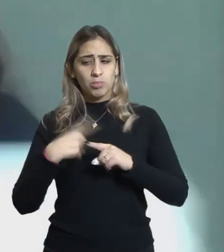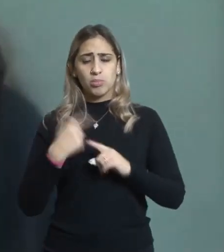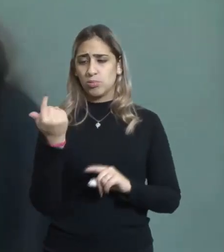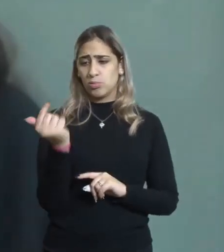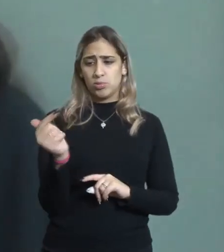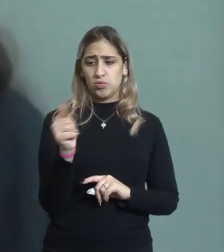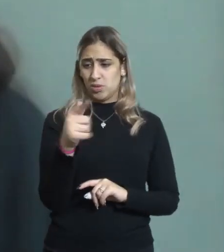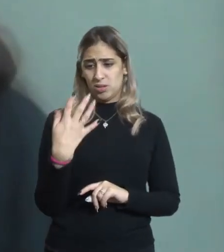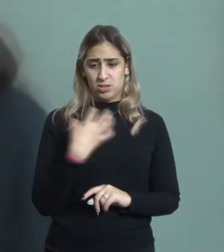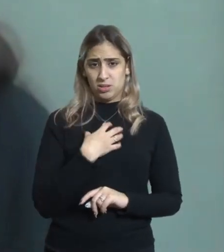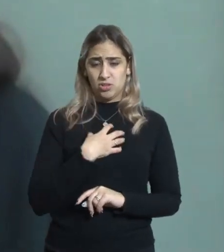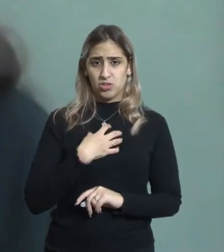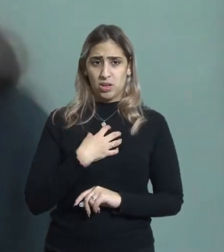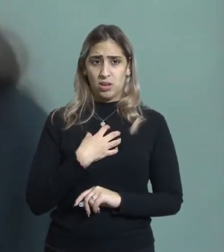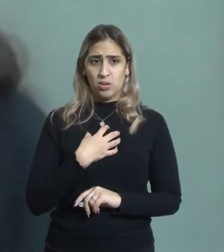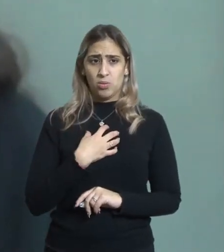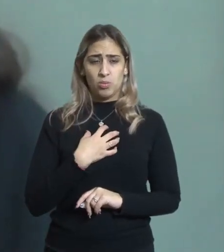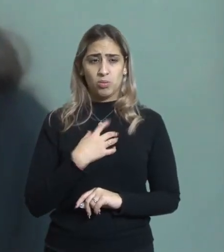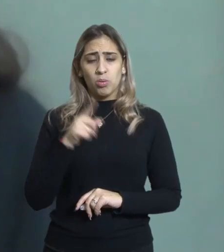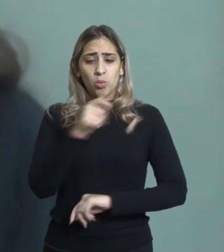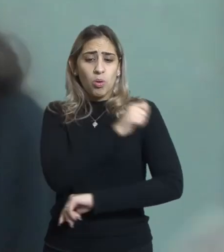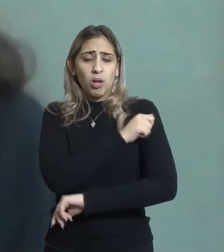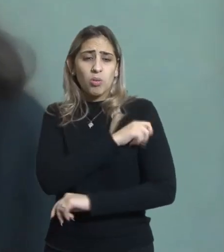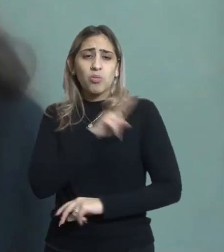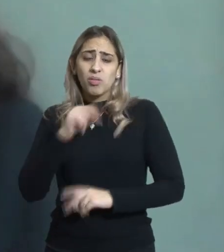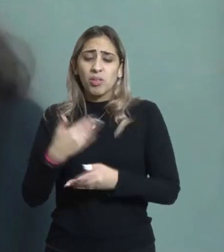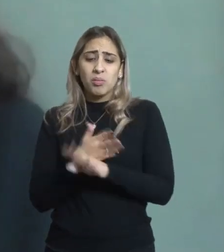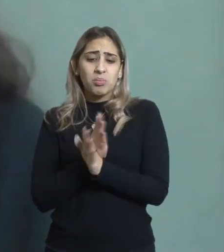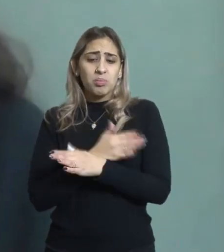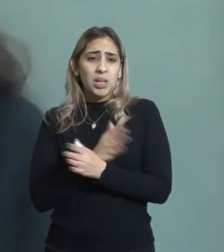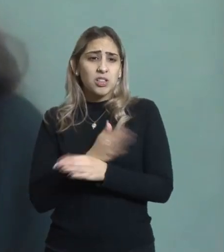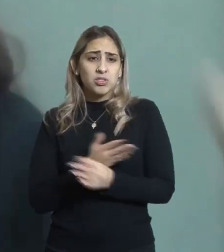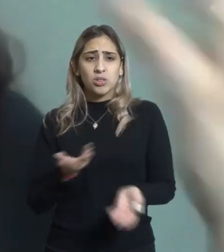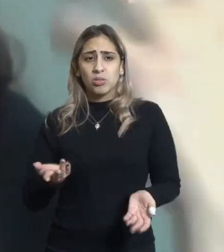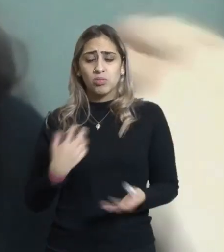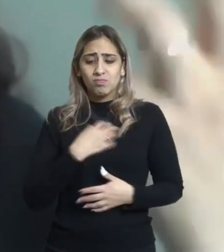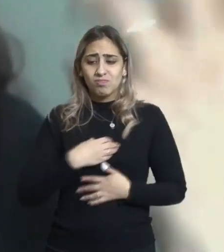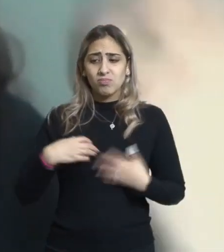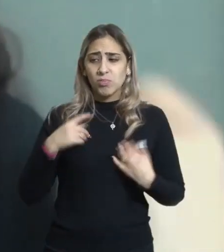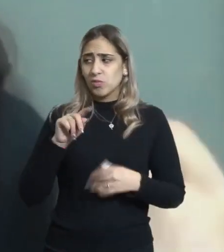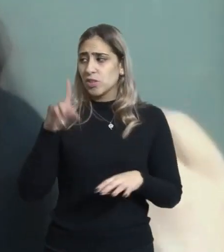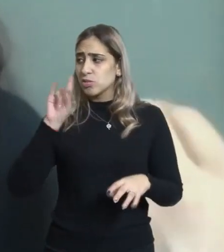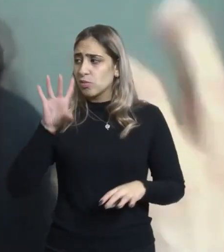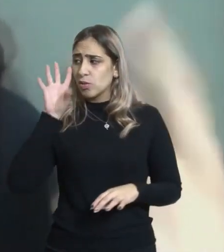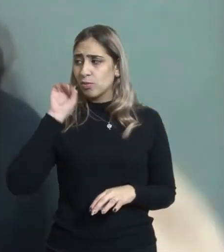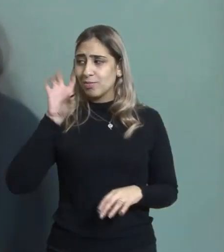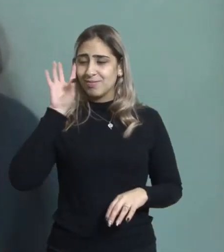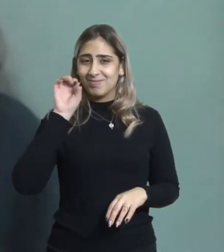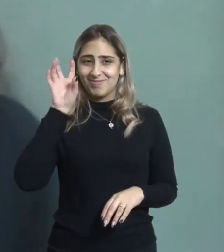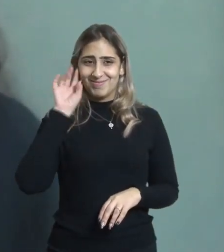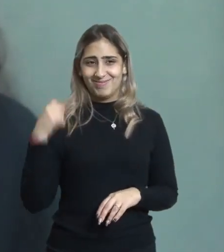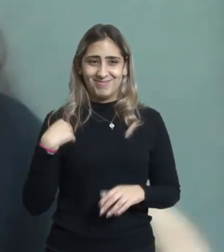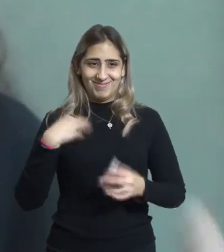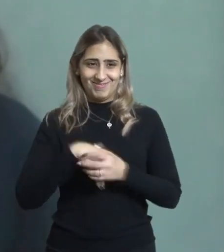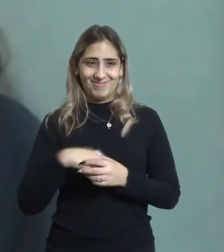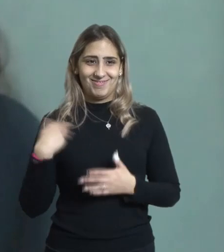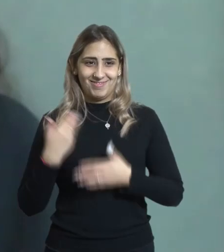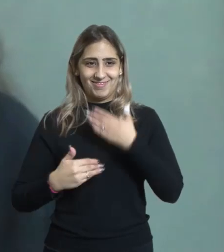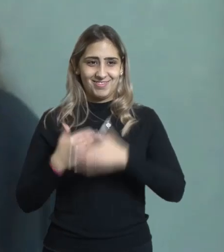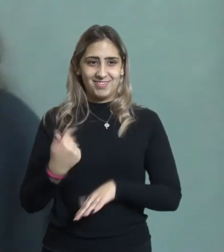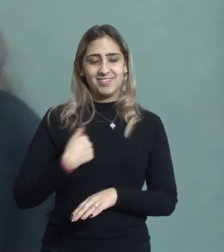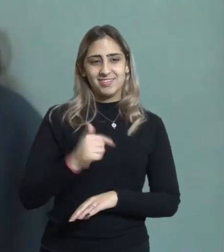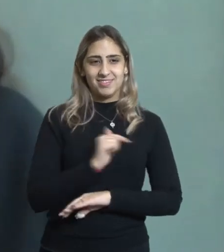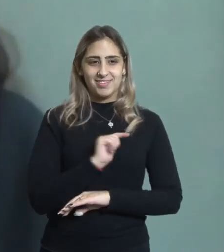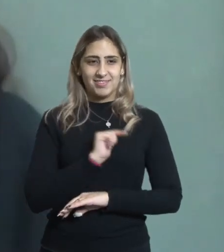houver dessa forma, o aluno vai ficar, mas de uma forma ociosa, ele só vai ouvir, ele vai ser um aluno ouvinte, não vai ser um aluno que